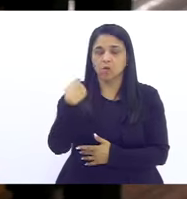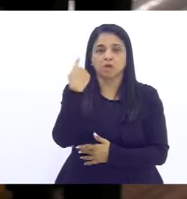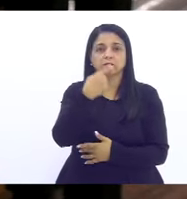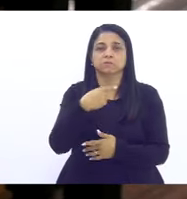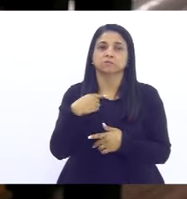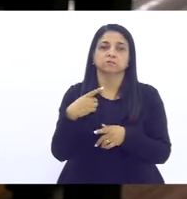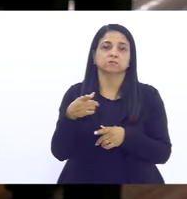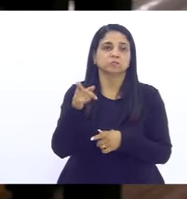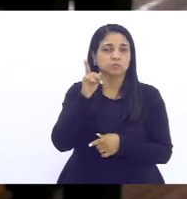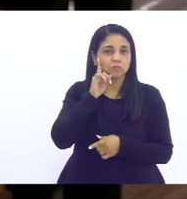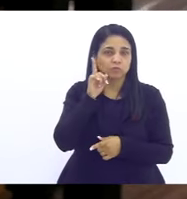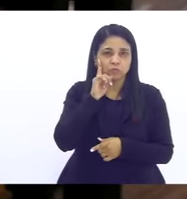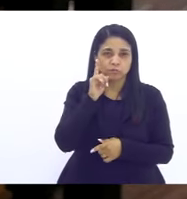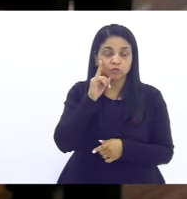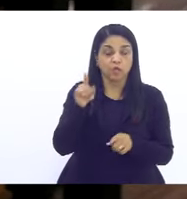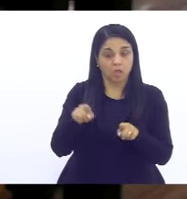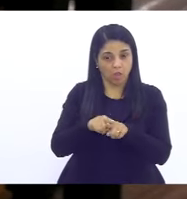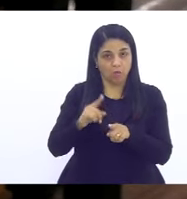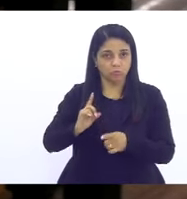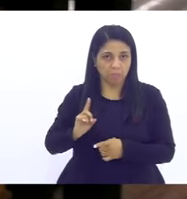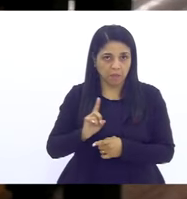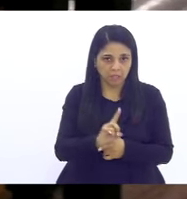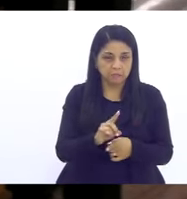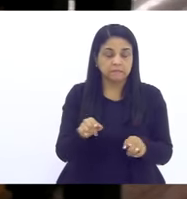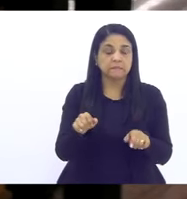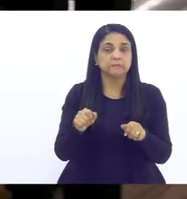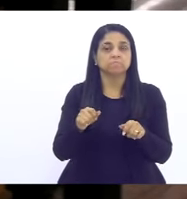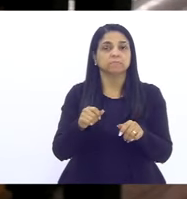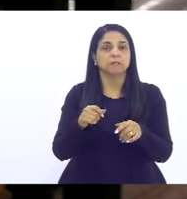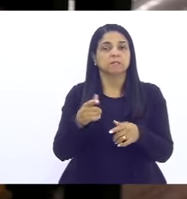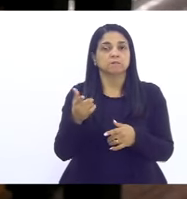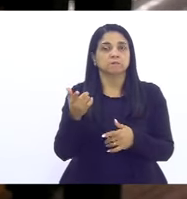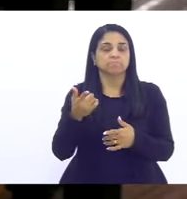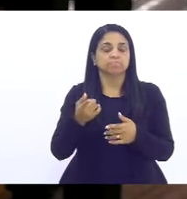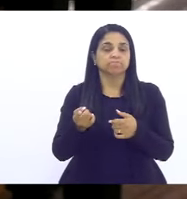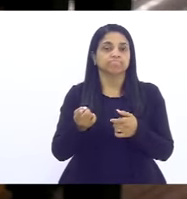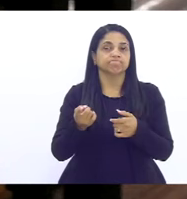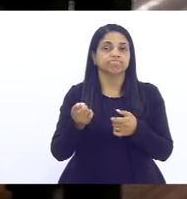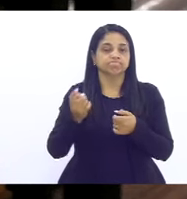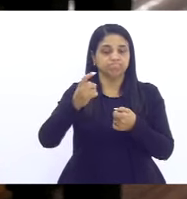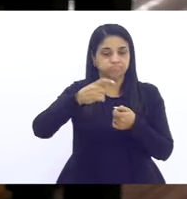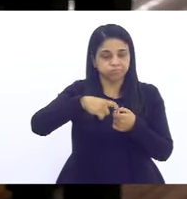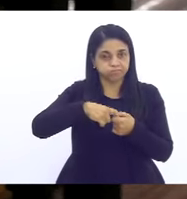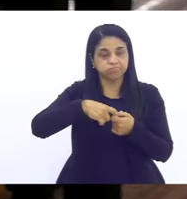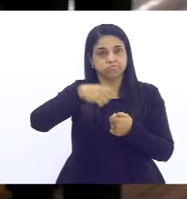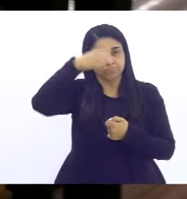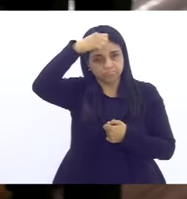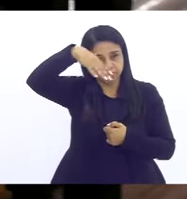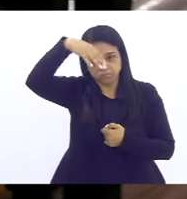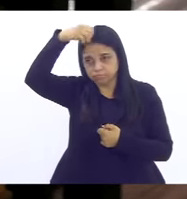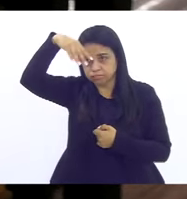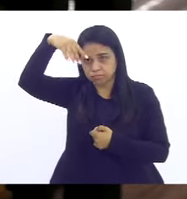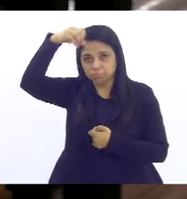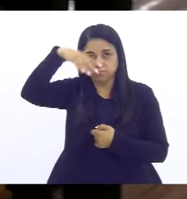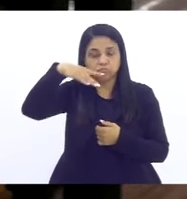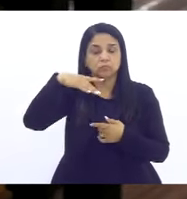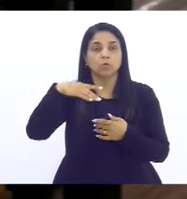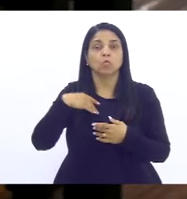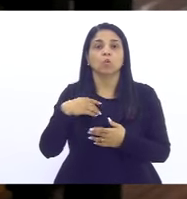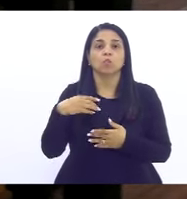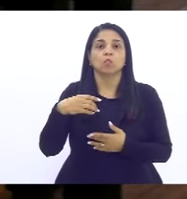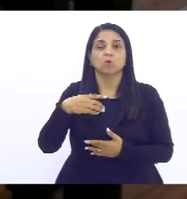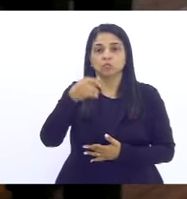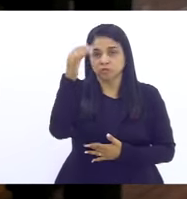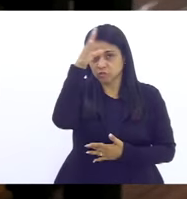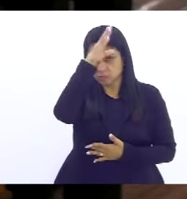inclusive, até a gente restabelecer o último clientes sem energia. Sabemos, né,